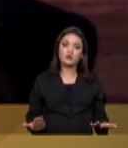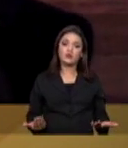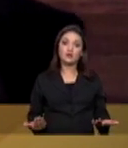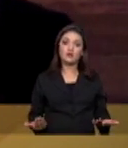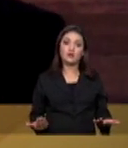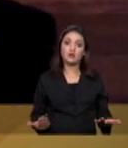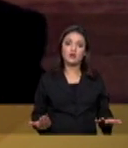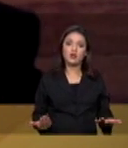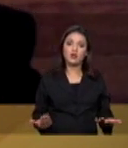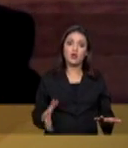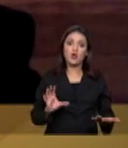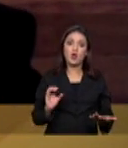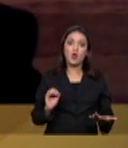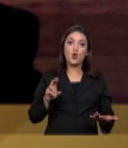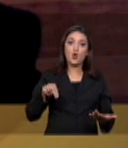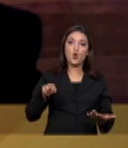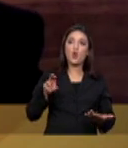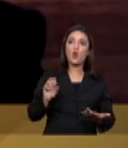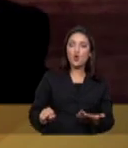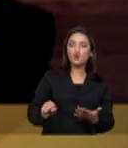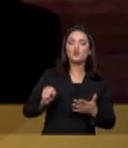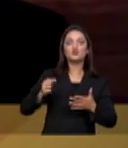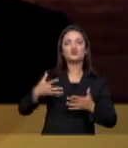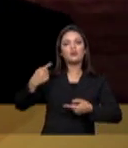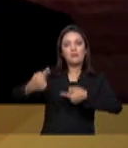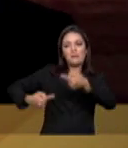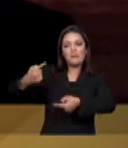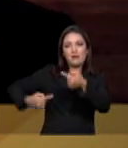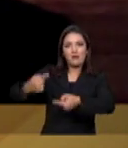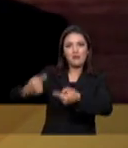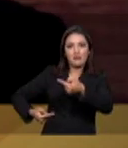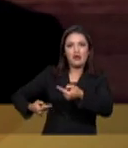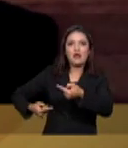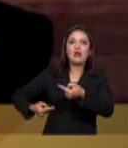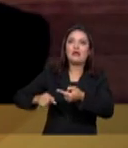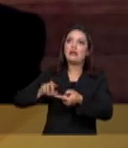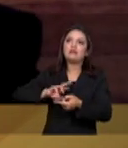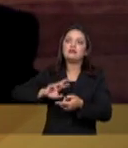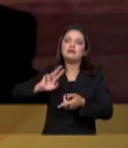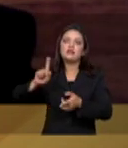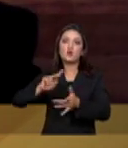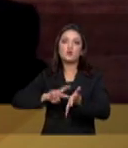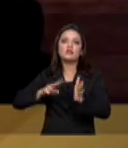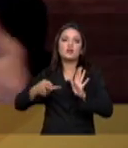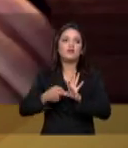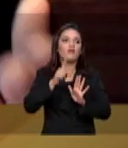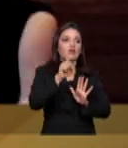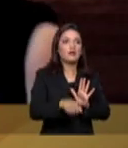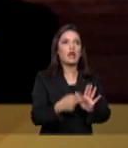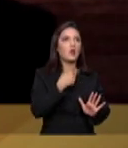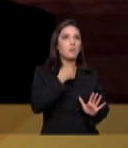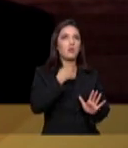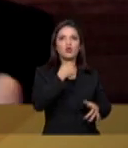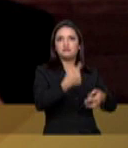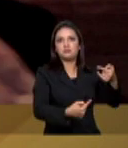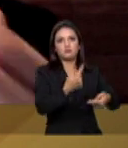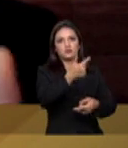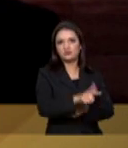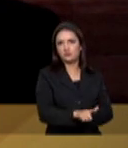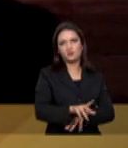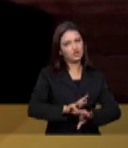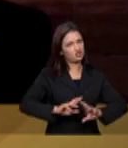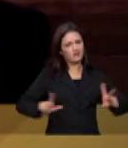o bce de revisitação da matéria e esta é a primeira das Nações e parece-me